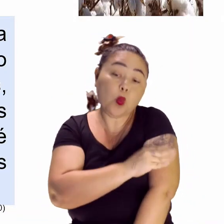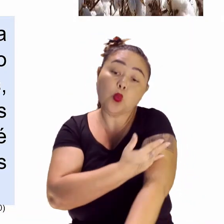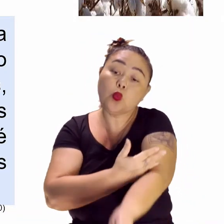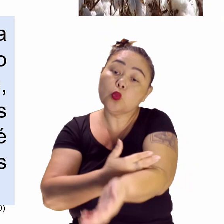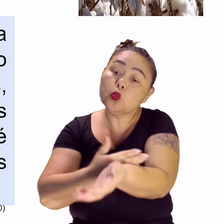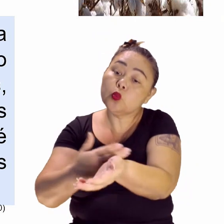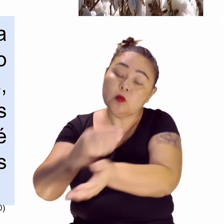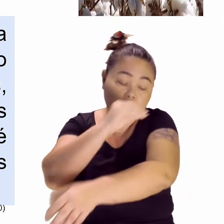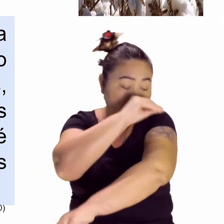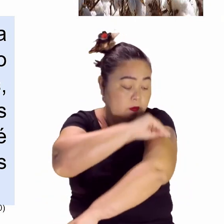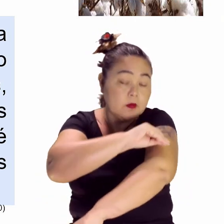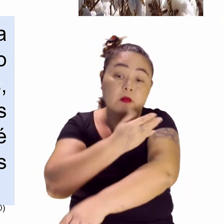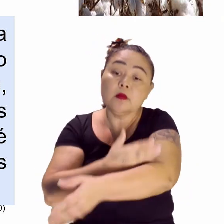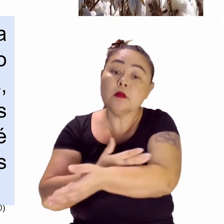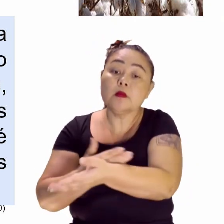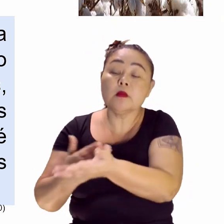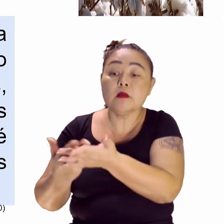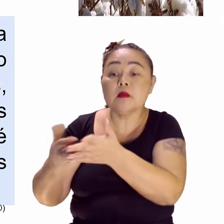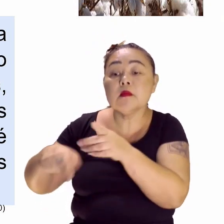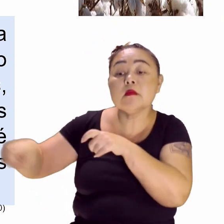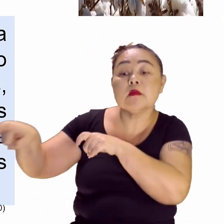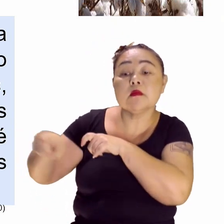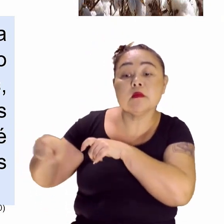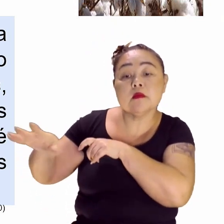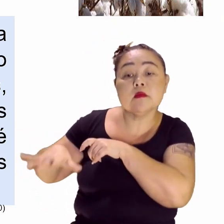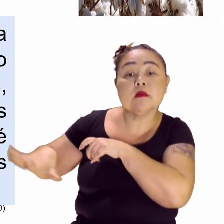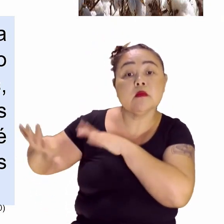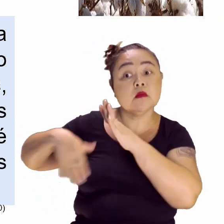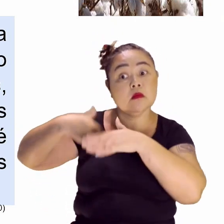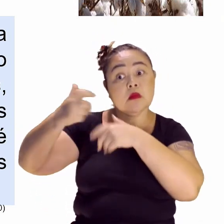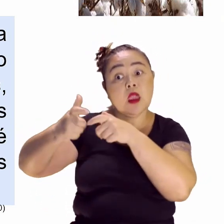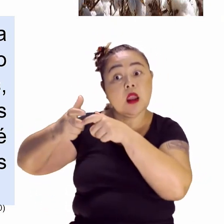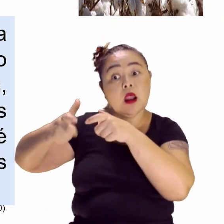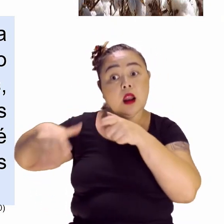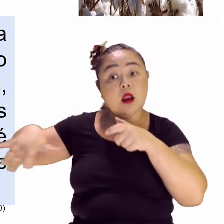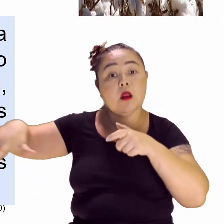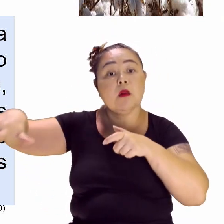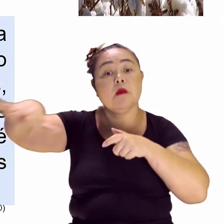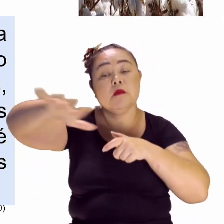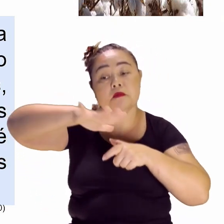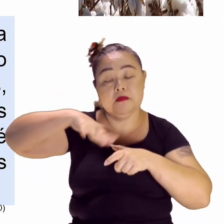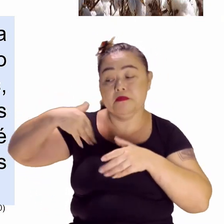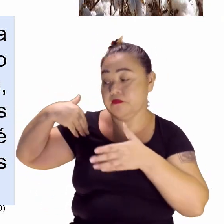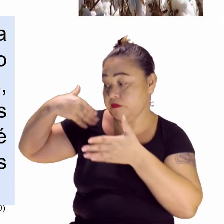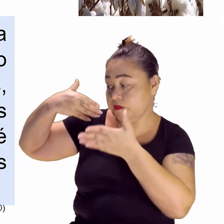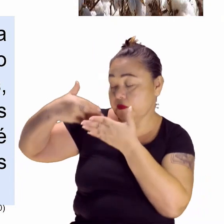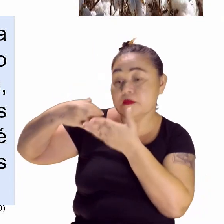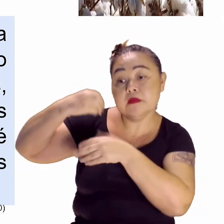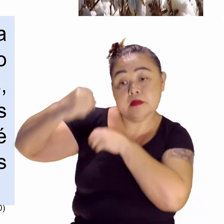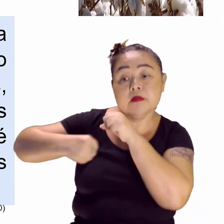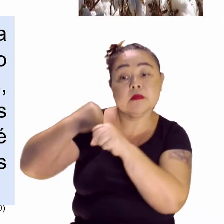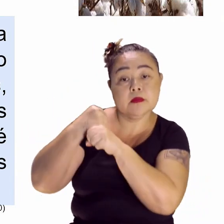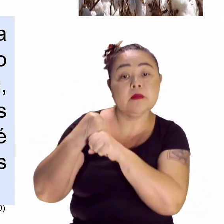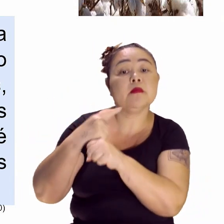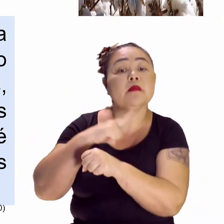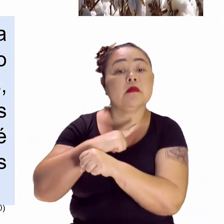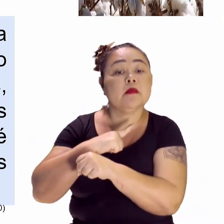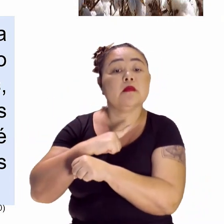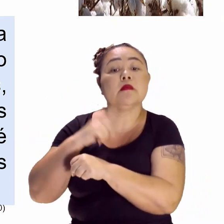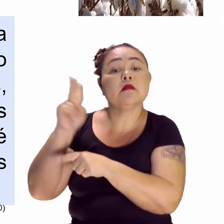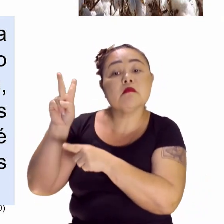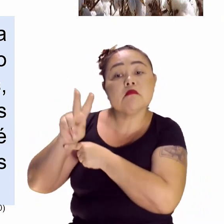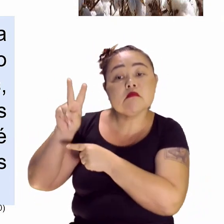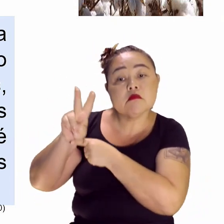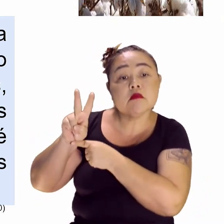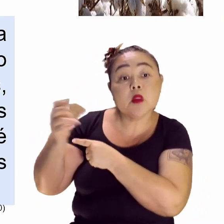também aí de uma agronegócio que avançou muito nos últimos anos aqui em Rondônia a cultura do estado